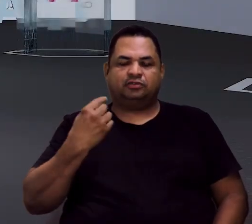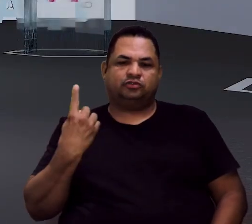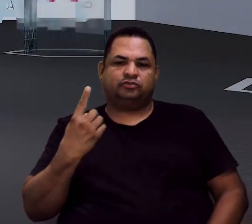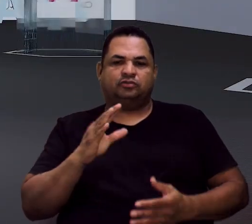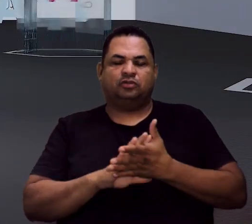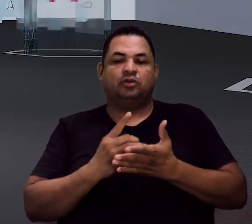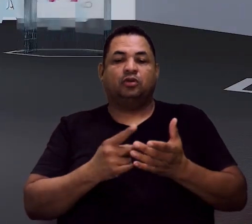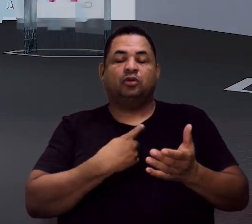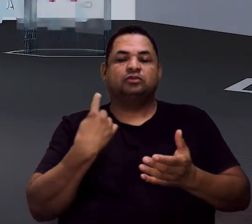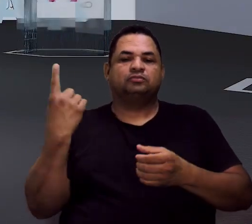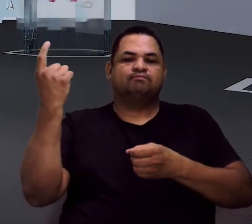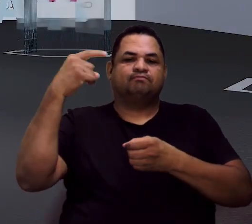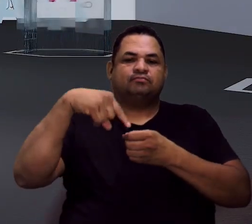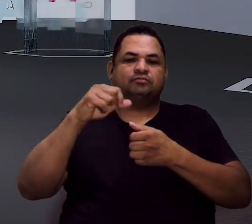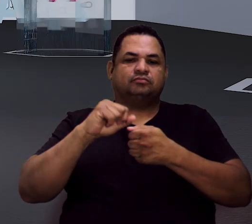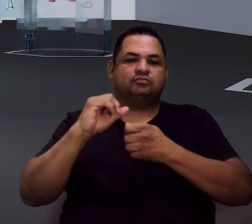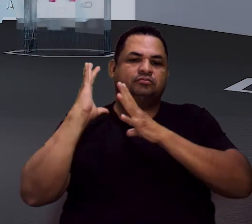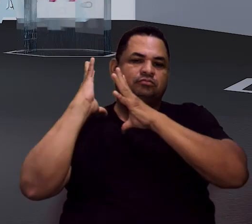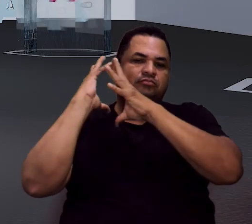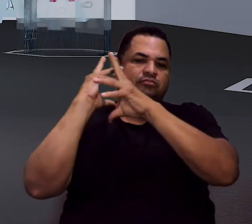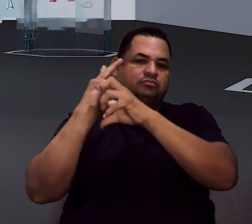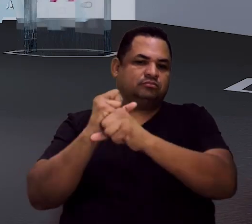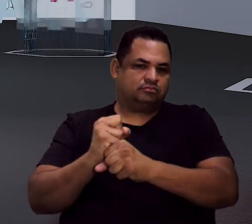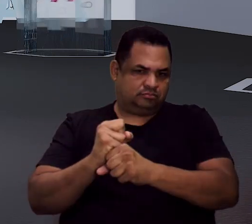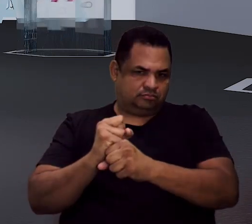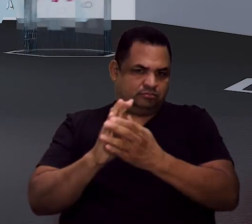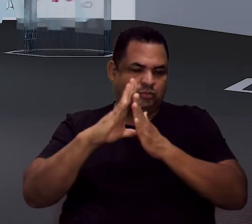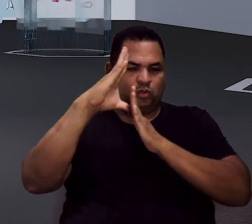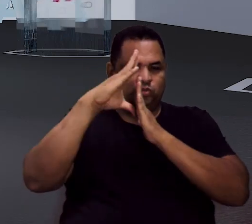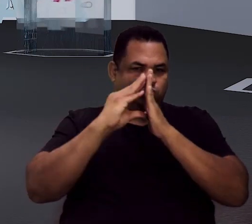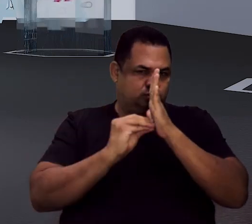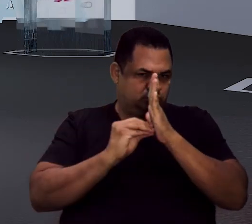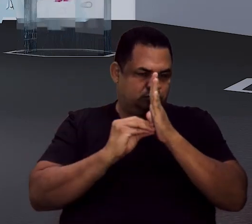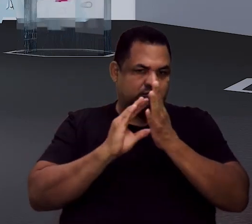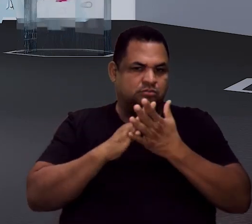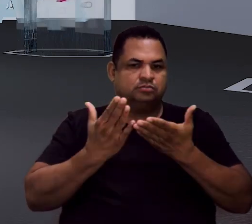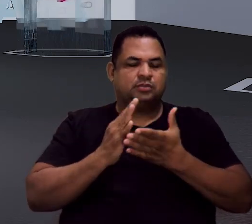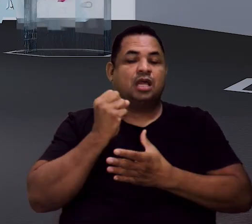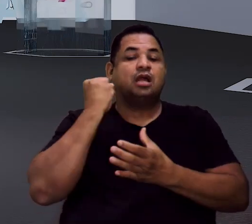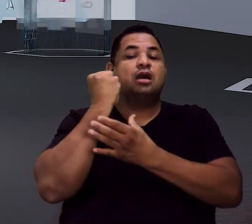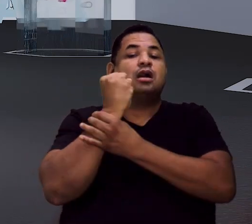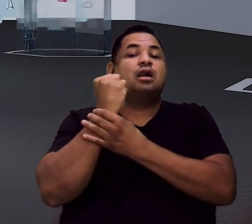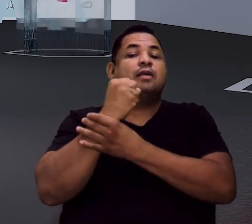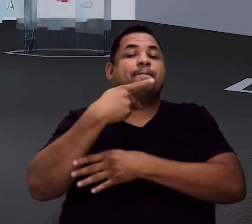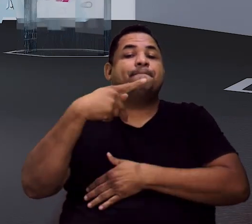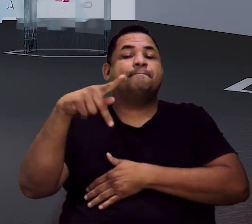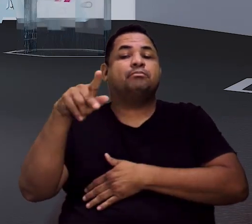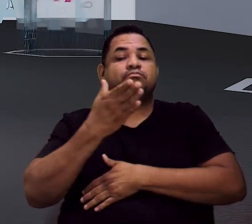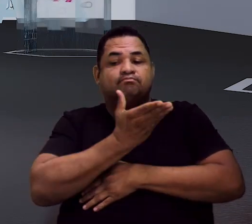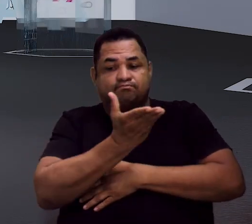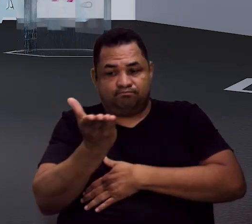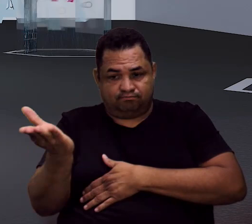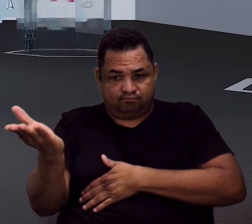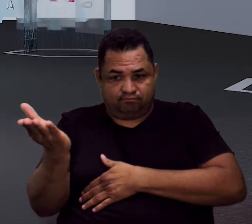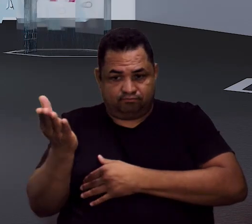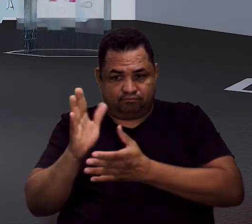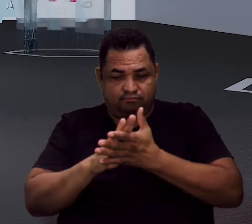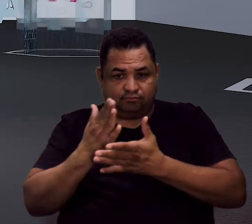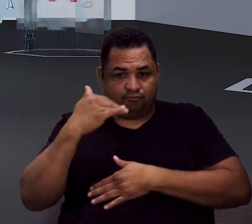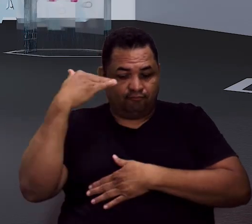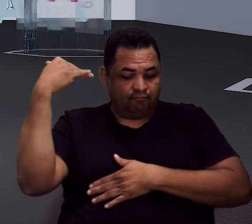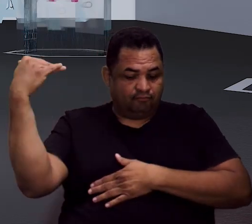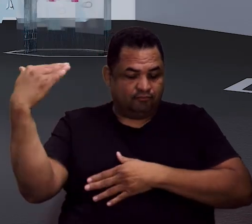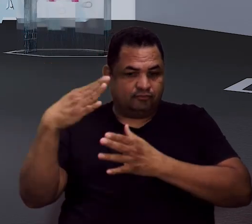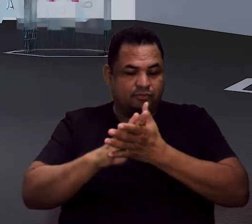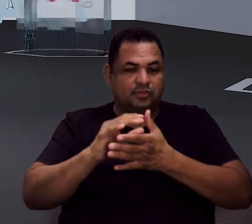voltaríamos para fazer aquela retrospectiva de conteúdo para garantir a você sucesso